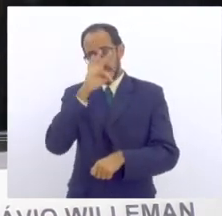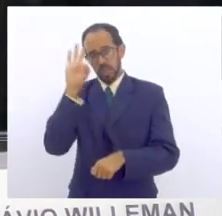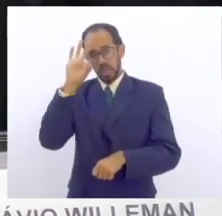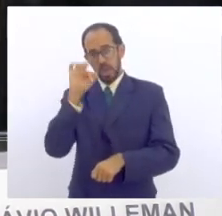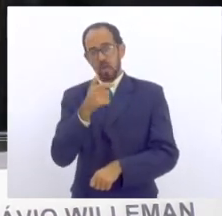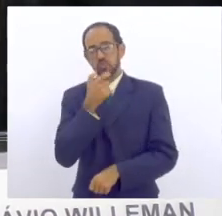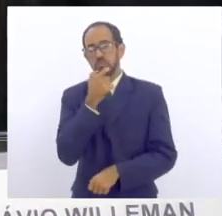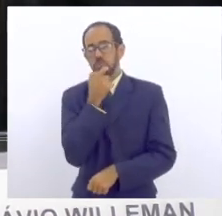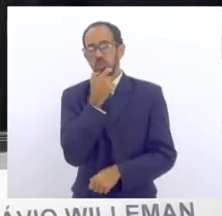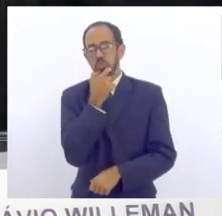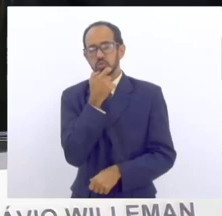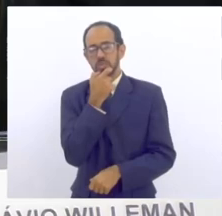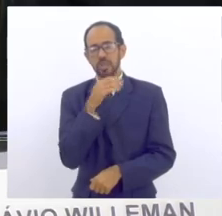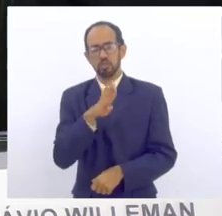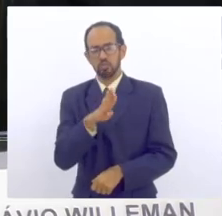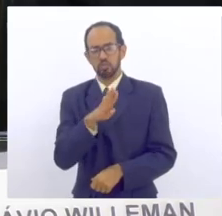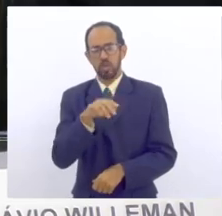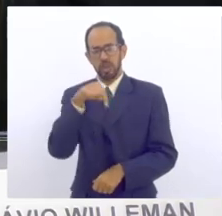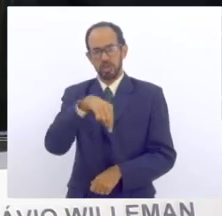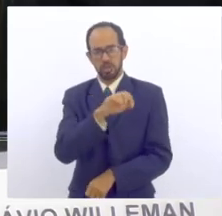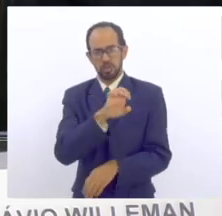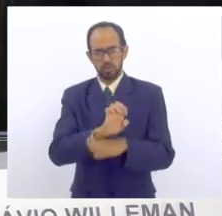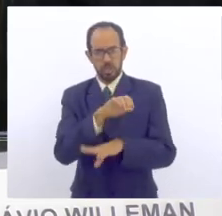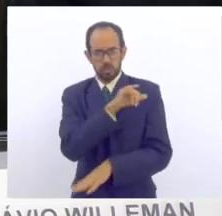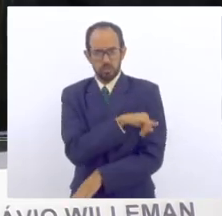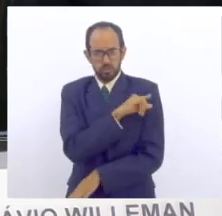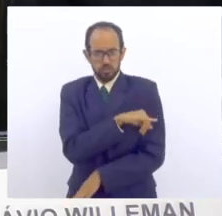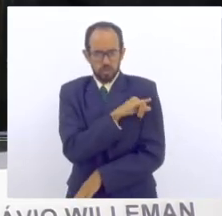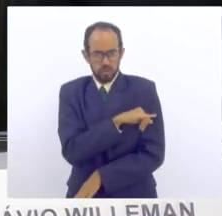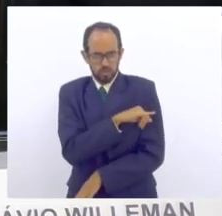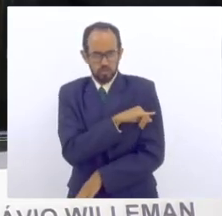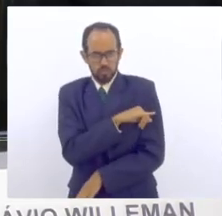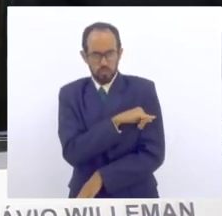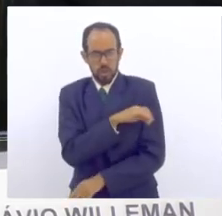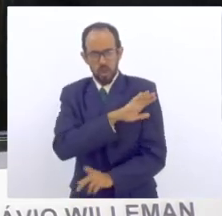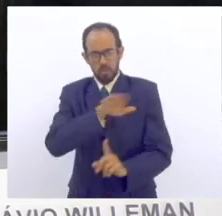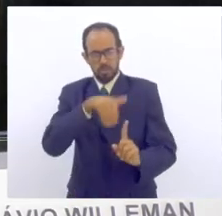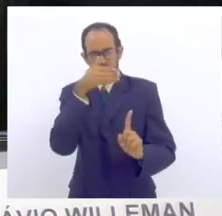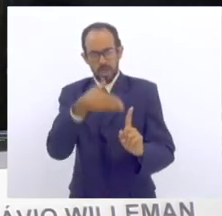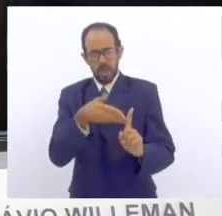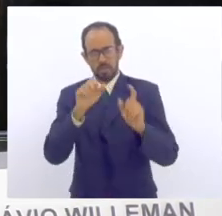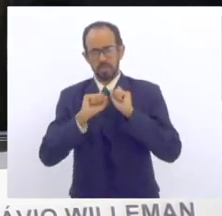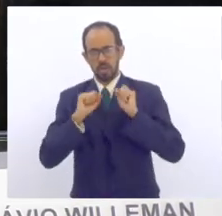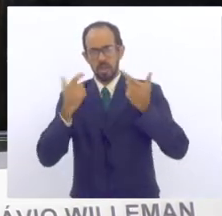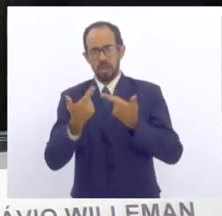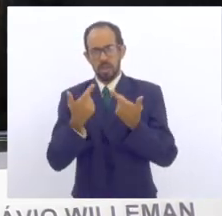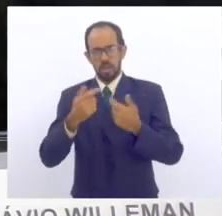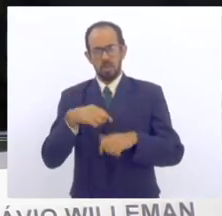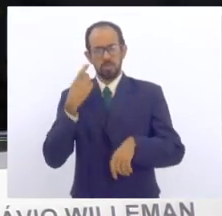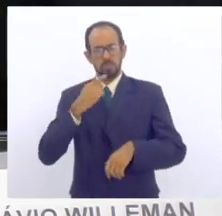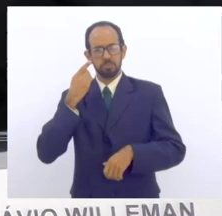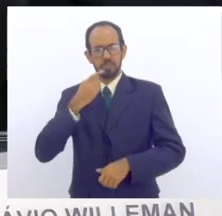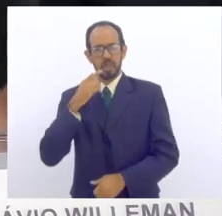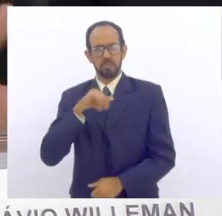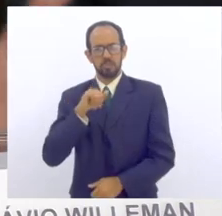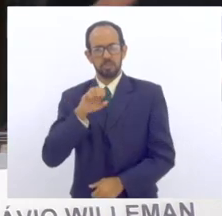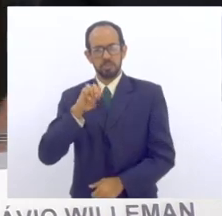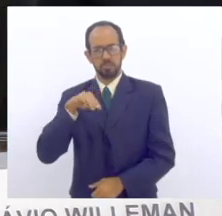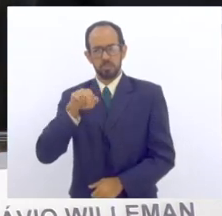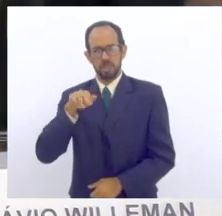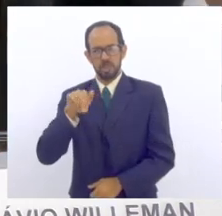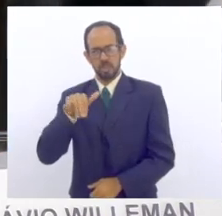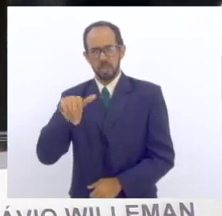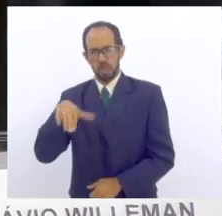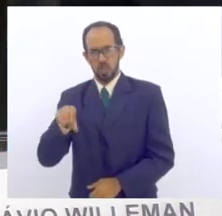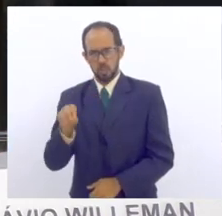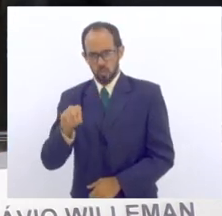no estado do Rio de Janeiro então a homenagem que a alerj presta ao deputados menino em memória na pessoa